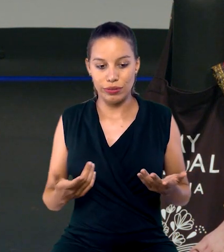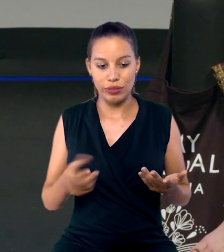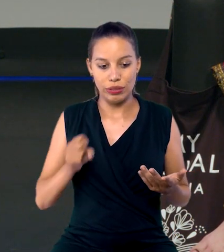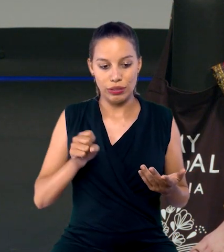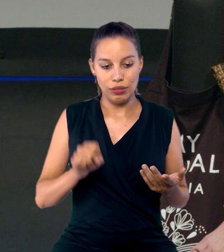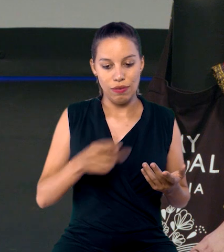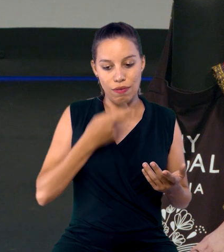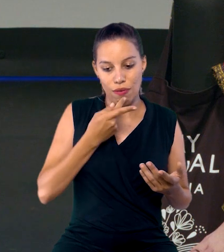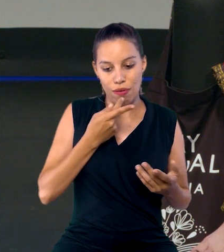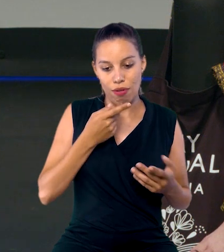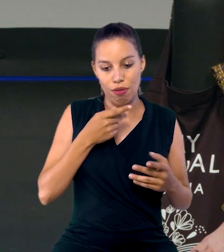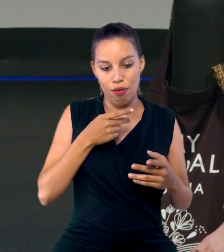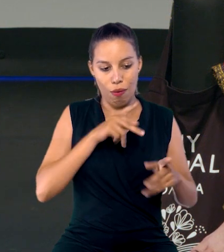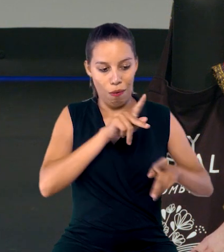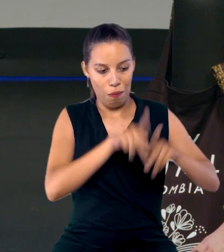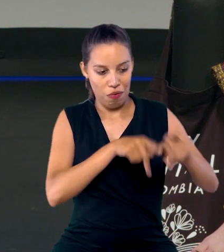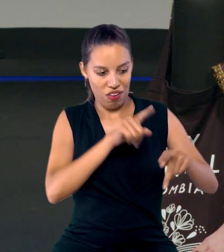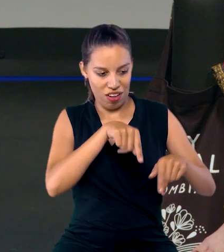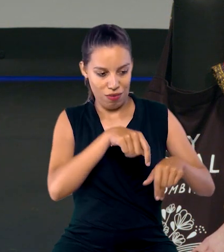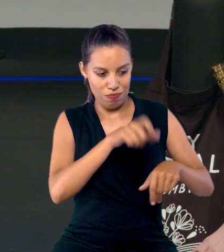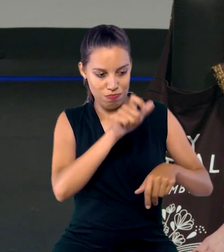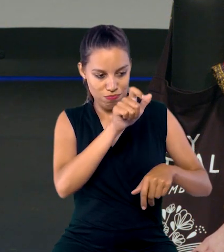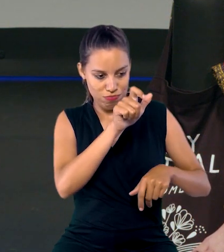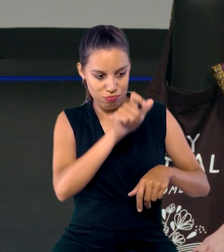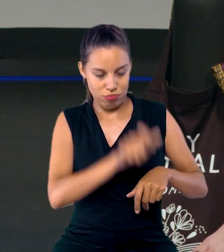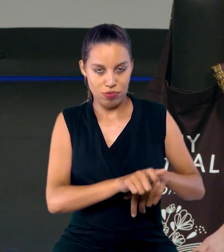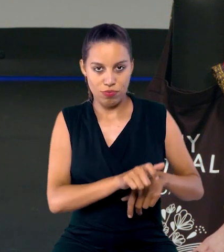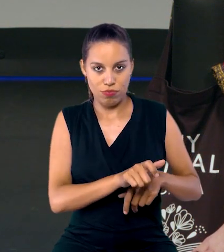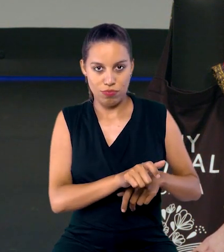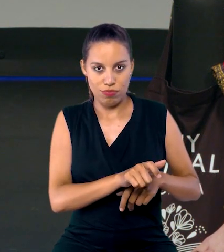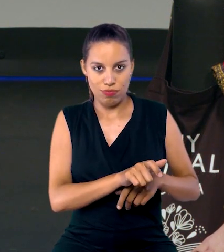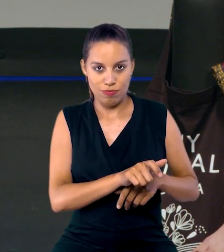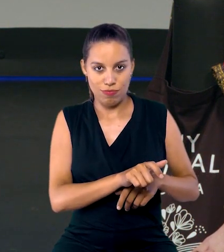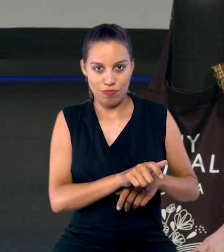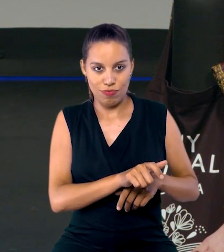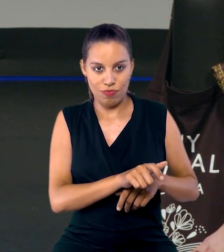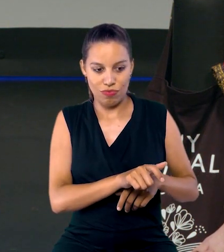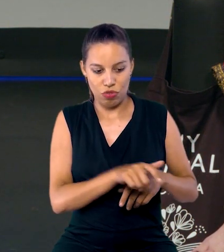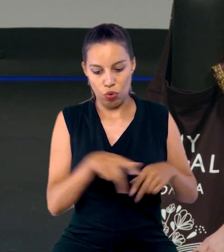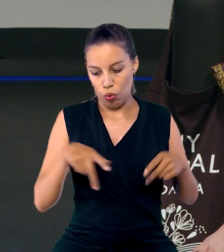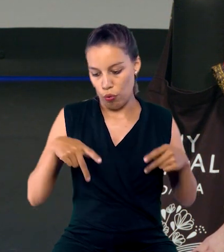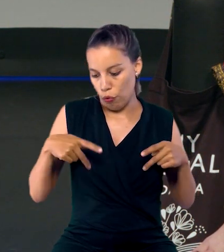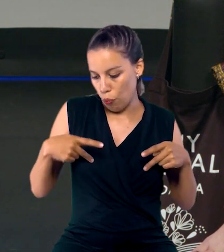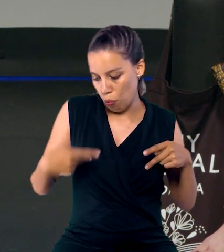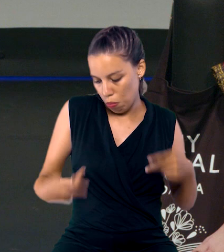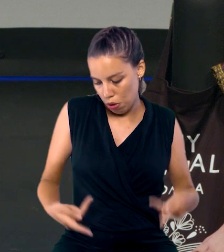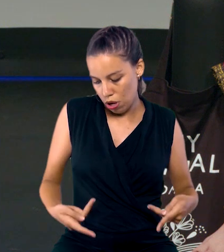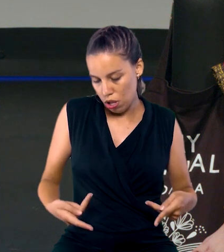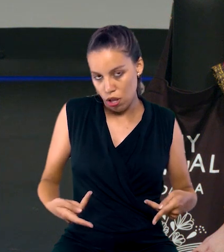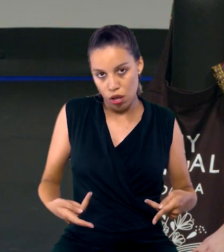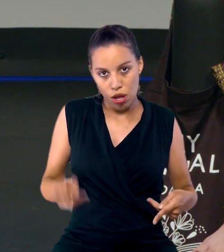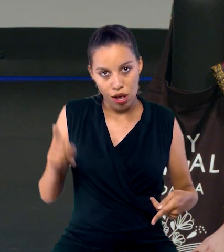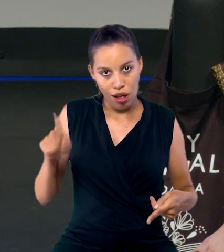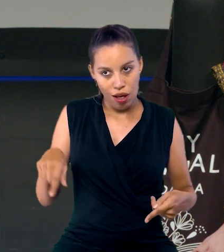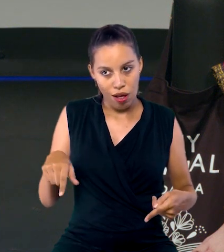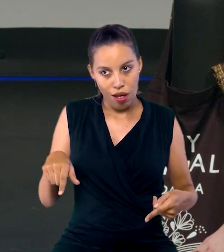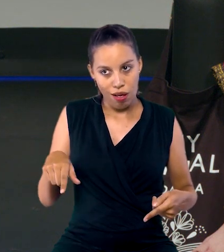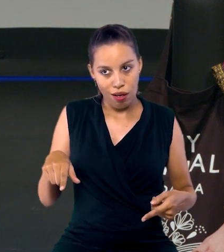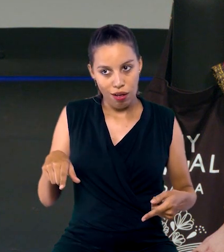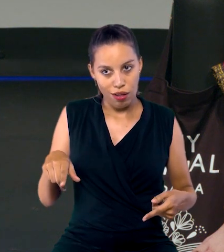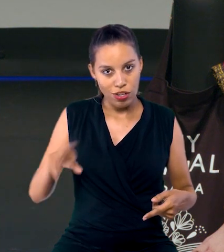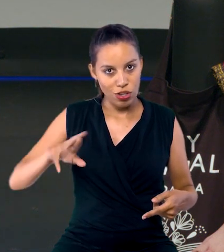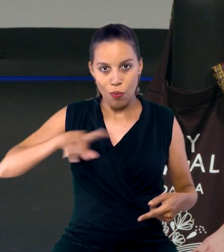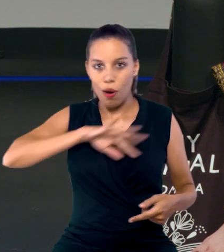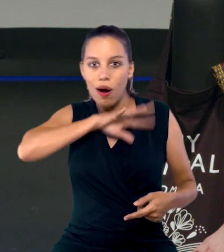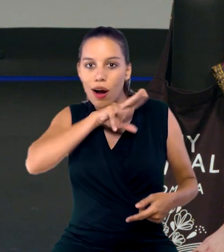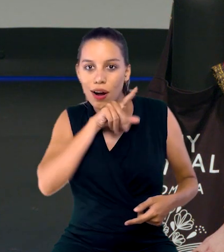interessante, porque a gente sabe que, nessa lógica binária, o humano seria aquele que não é